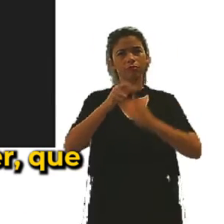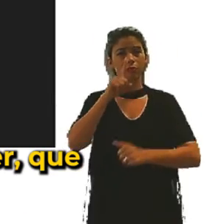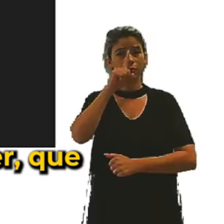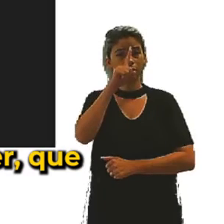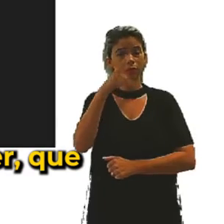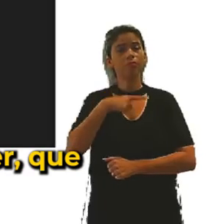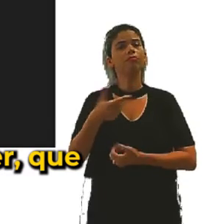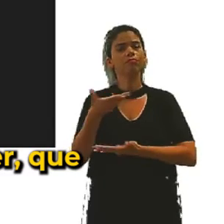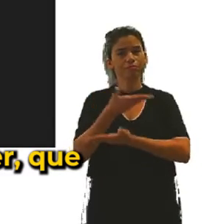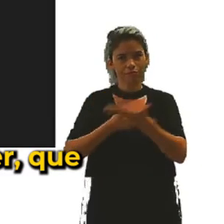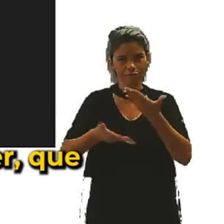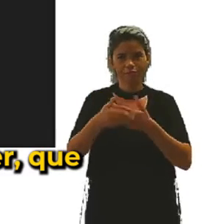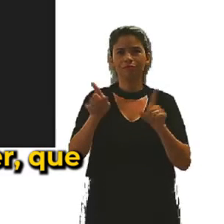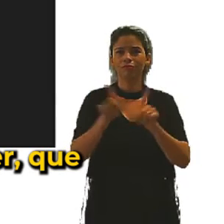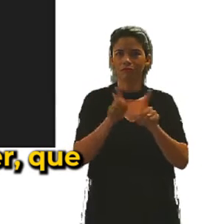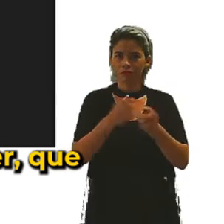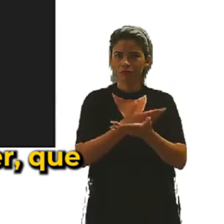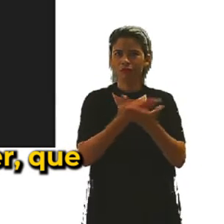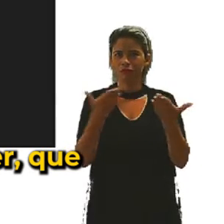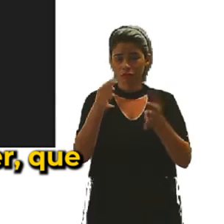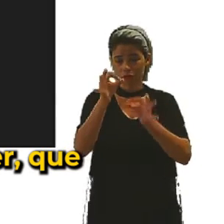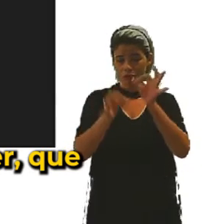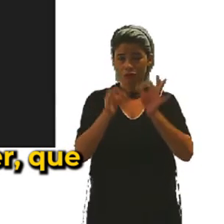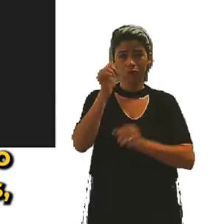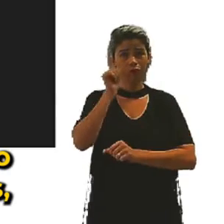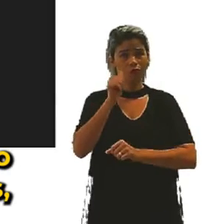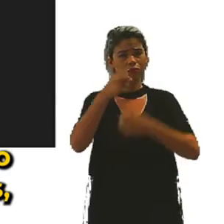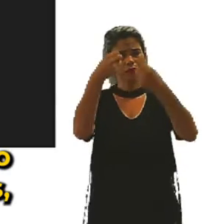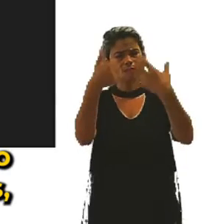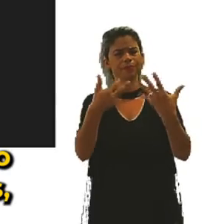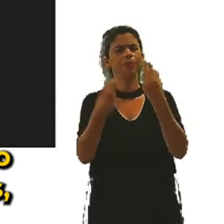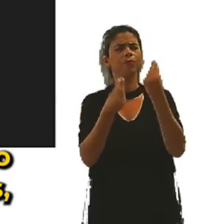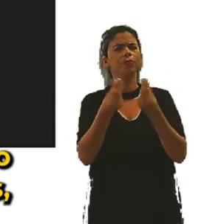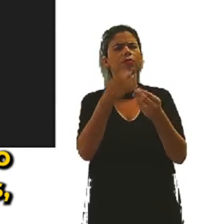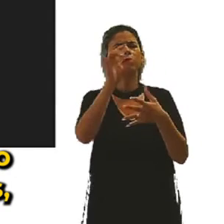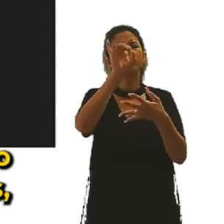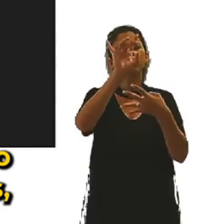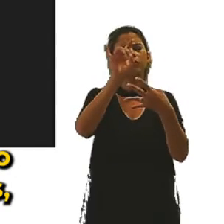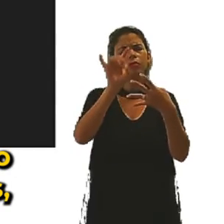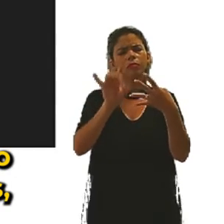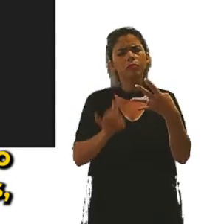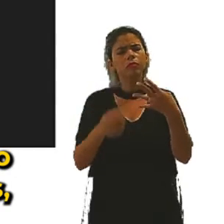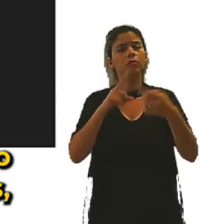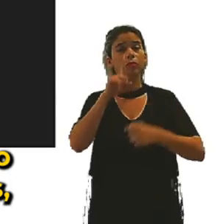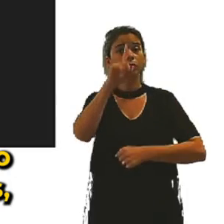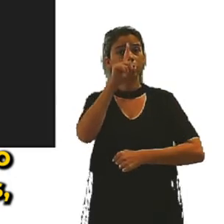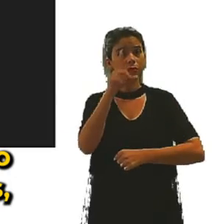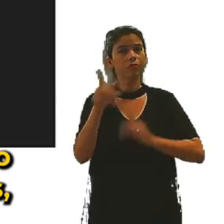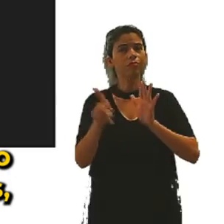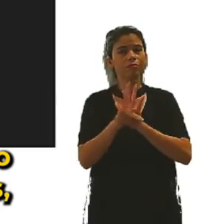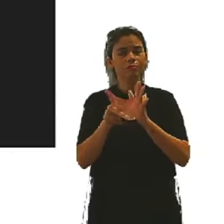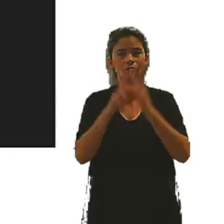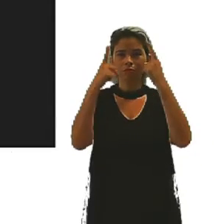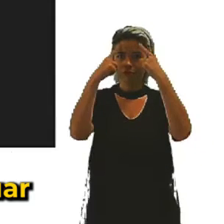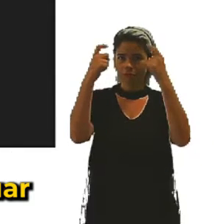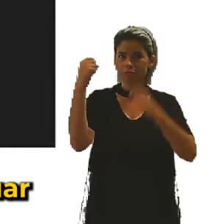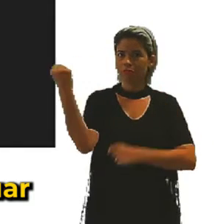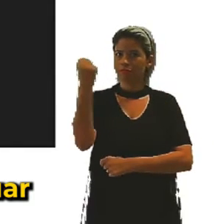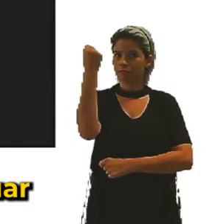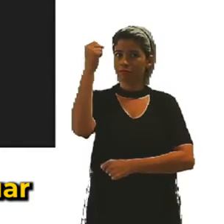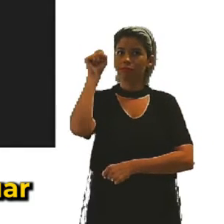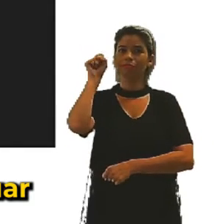também vai ser compartilhado pela equipe do Núcleo Judiciário da Mulher, que traz a explicação sobre cada um desses fatores de risco preditivos de violências graves e letais,